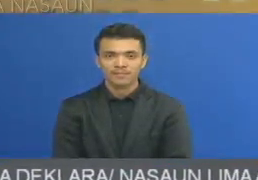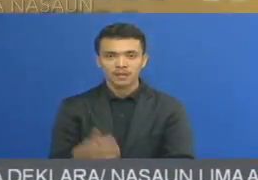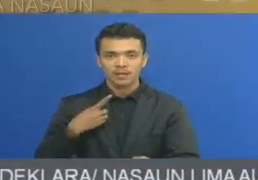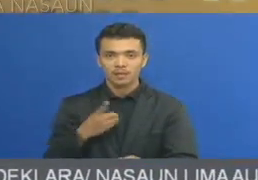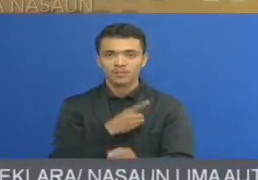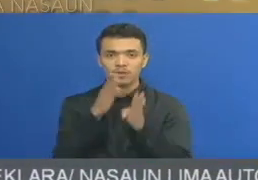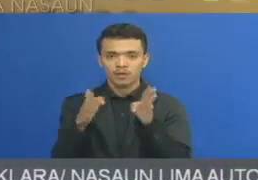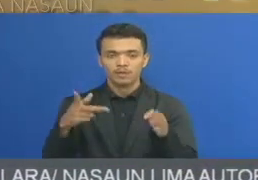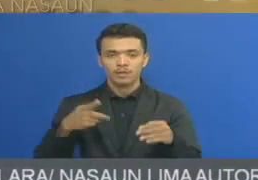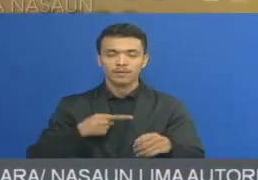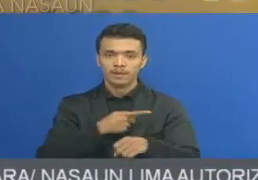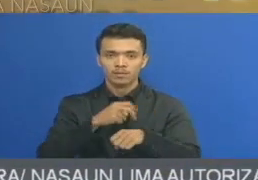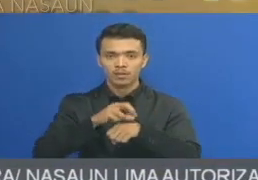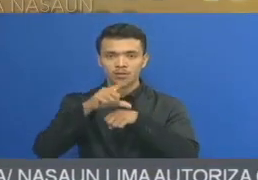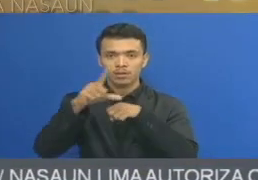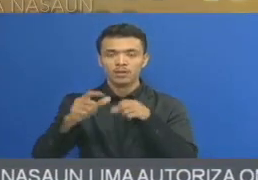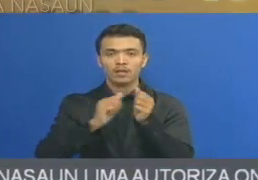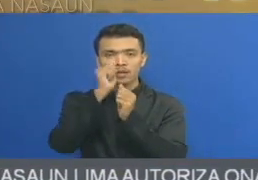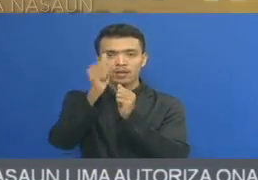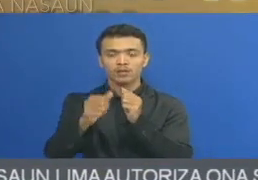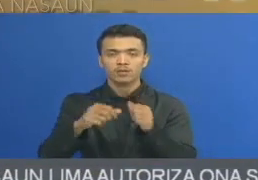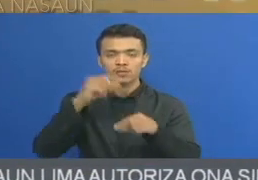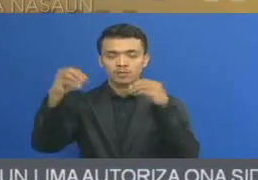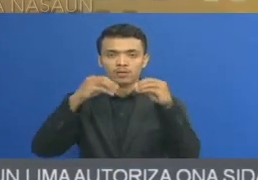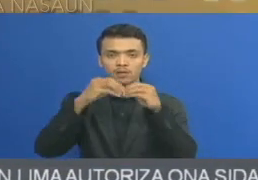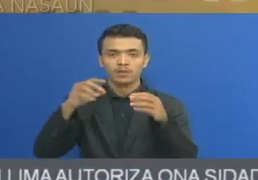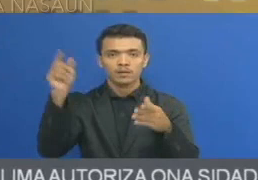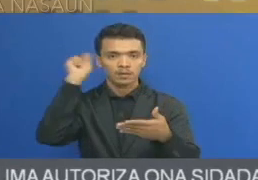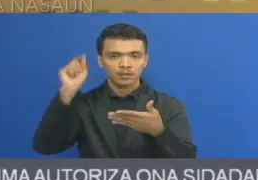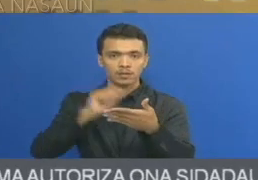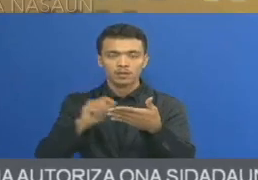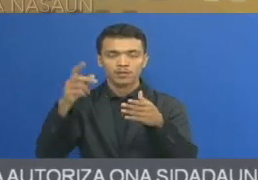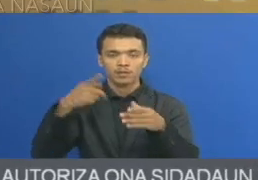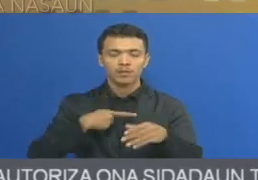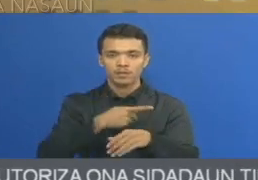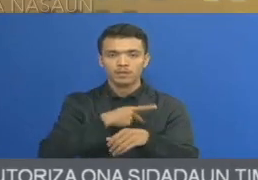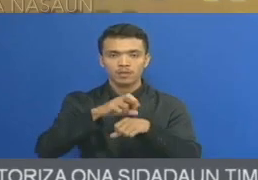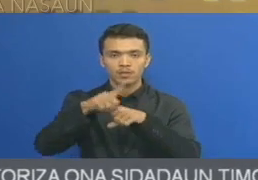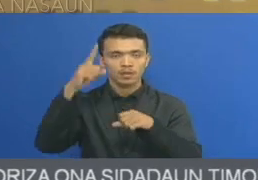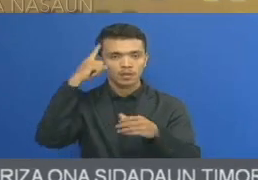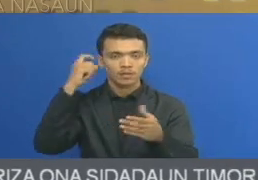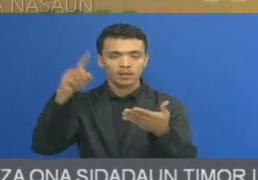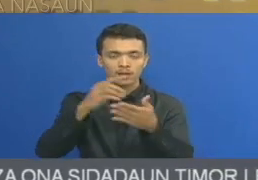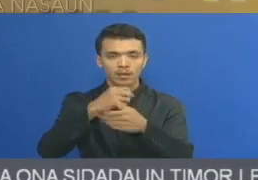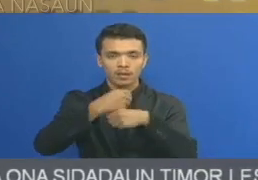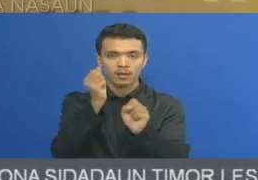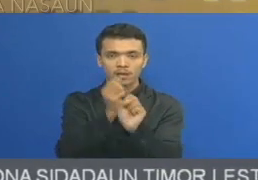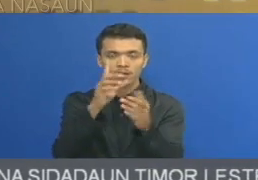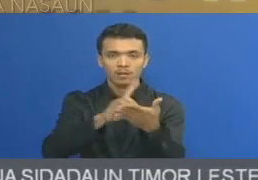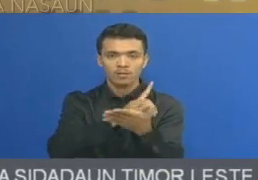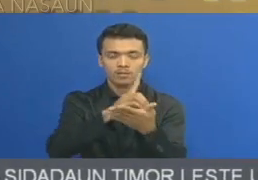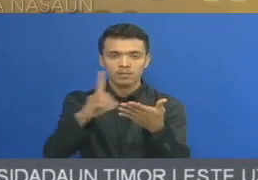Deputado do Parlamento Nacional questiona atendimento Secretaria do Parlamento Nacional. Tambahalo, discriminação ba funcionário